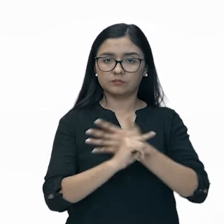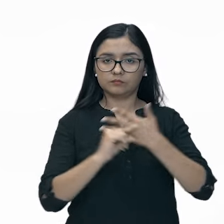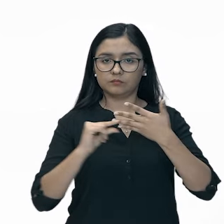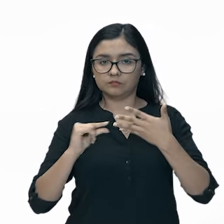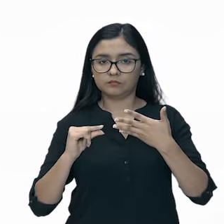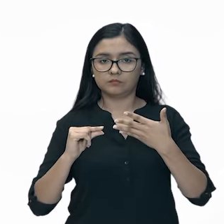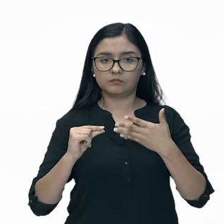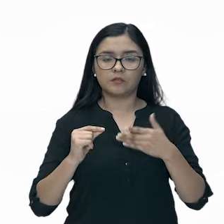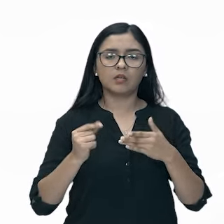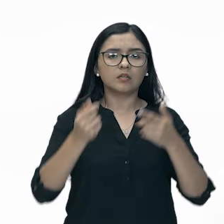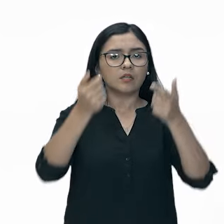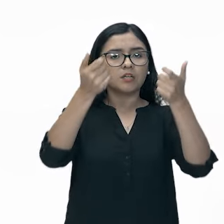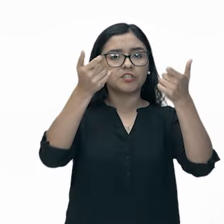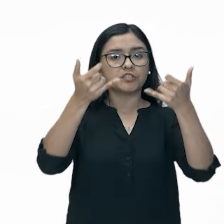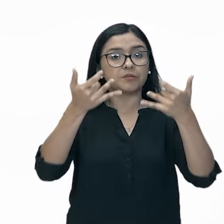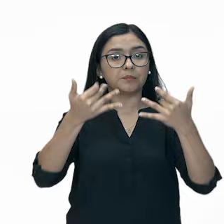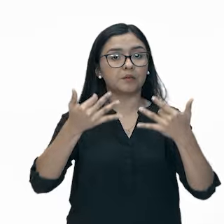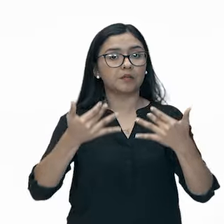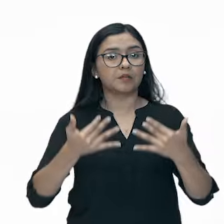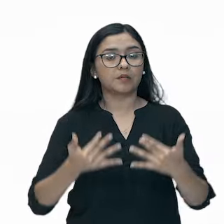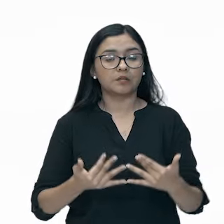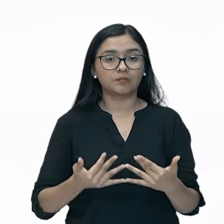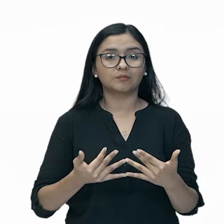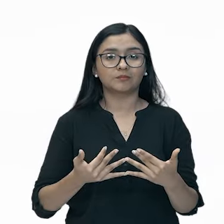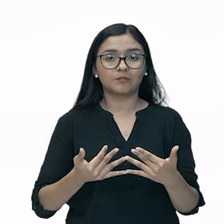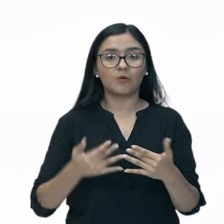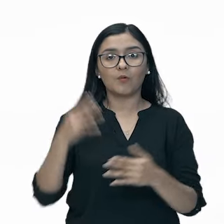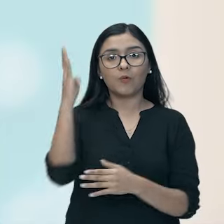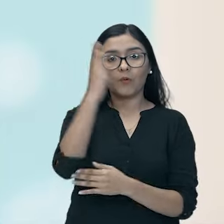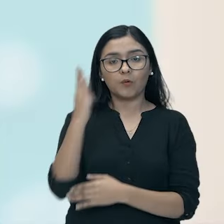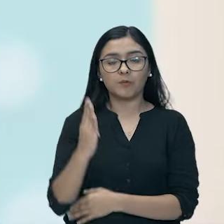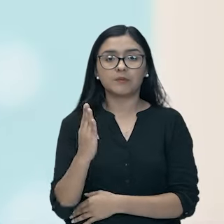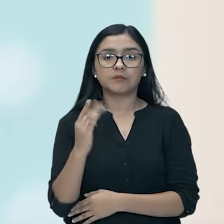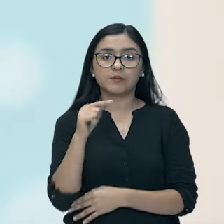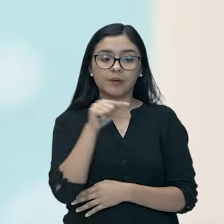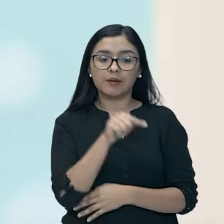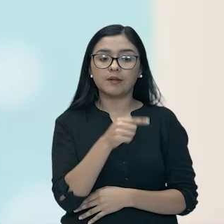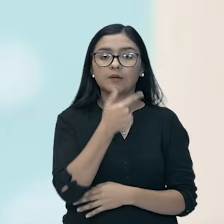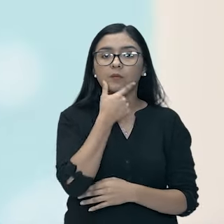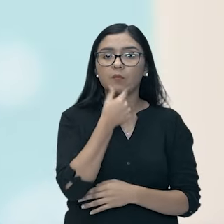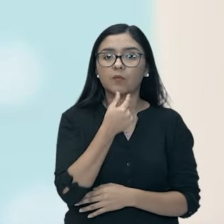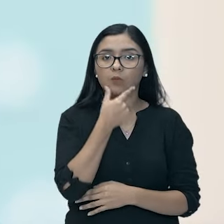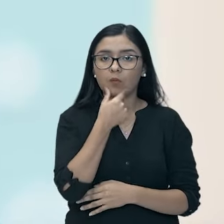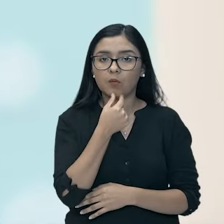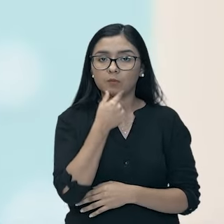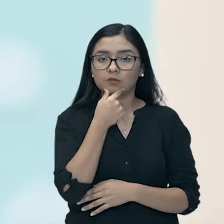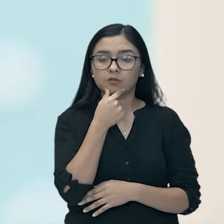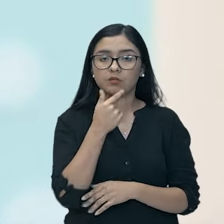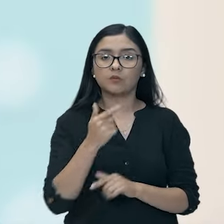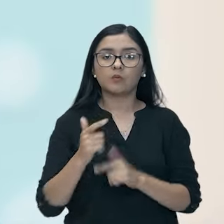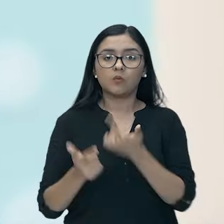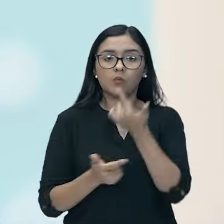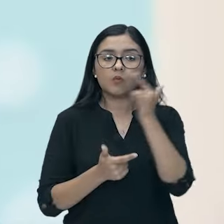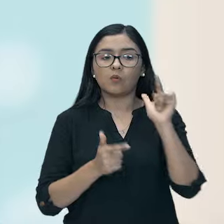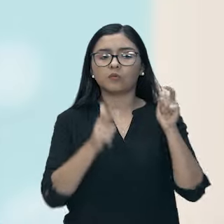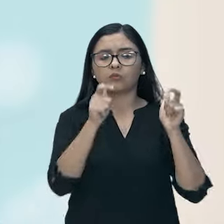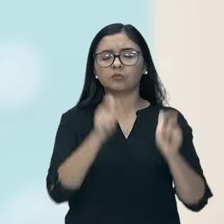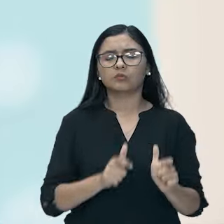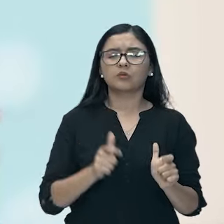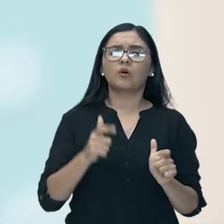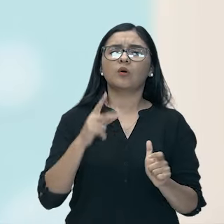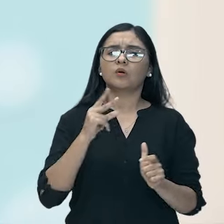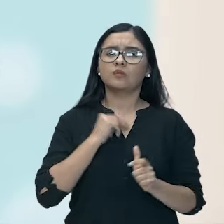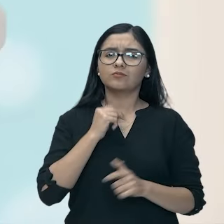fazendo uma descrição sobre o Brasil ele estava em outro local e aí ele estava falando Nossa eu sinto